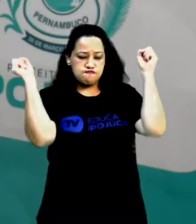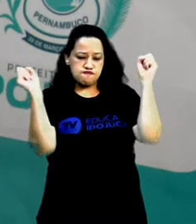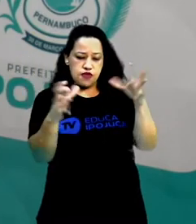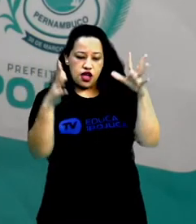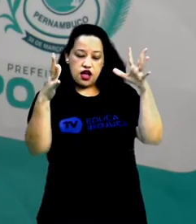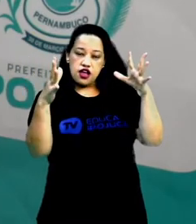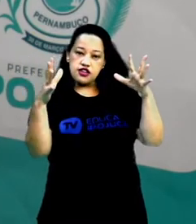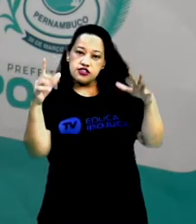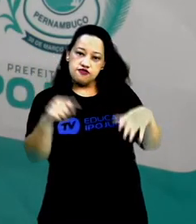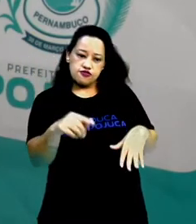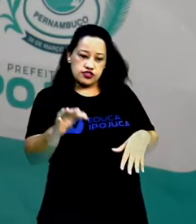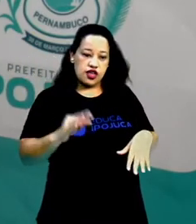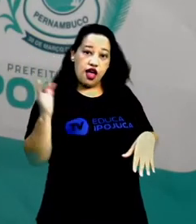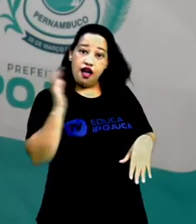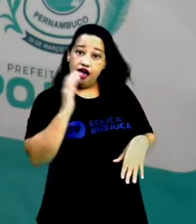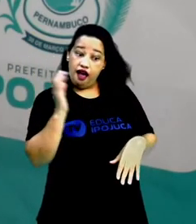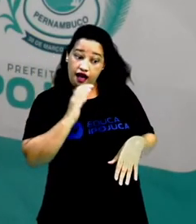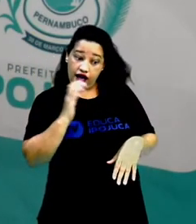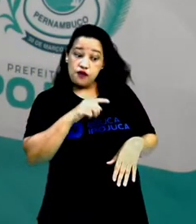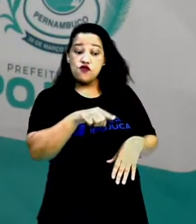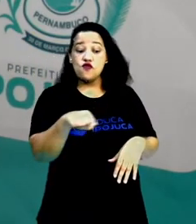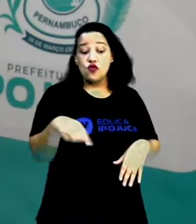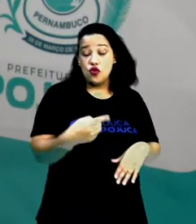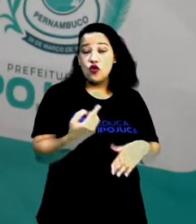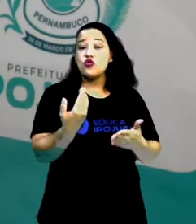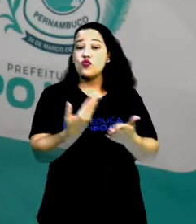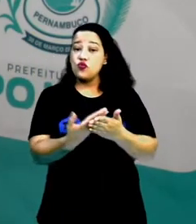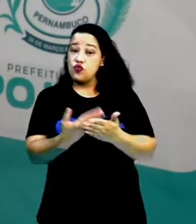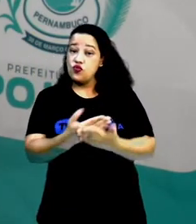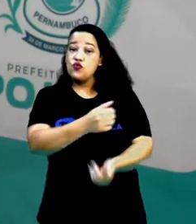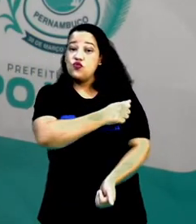logo você será um estudante.